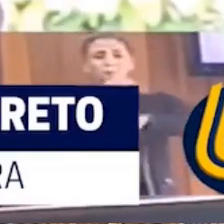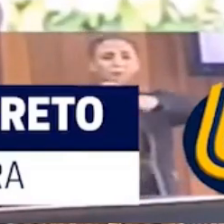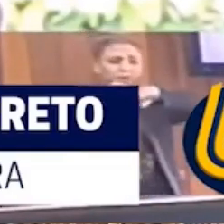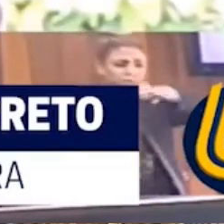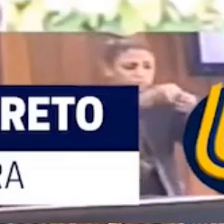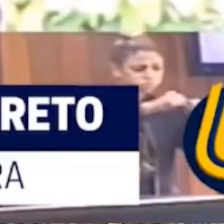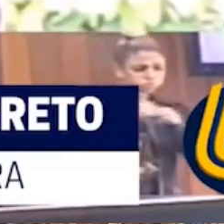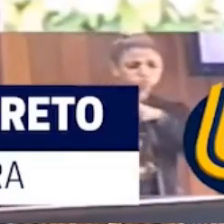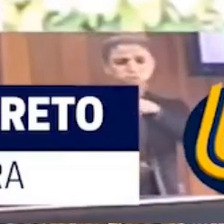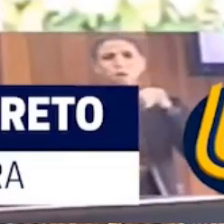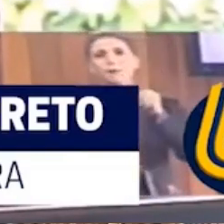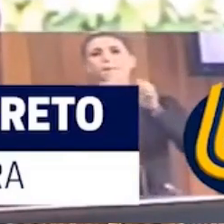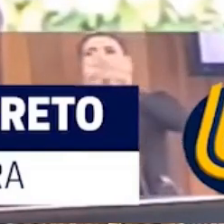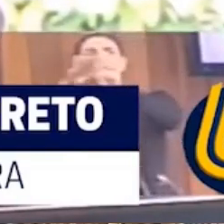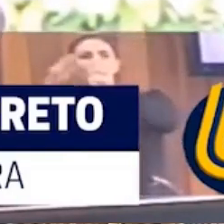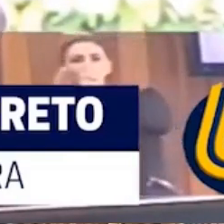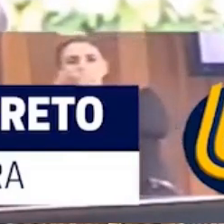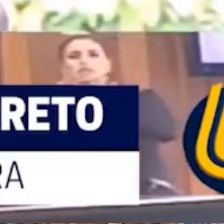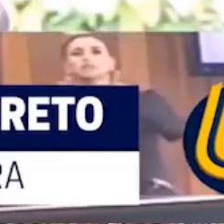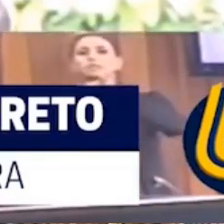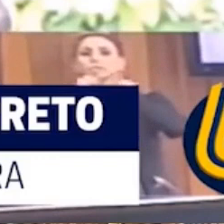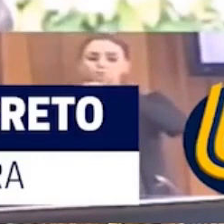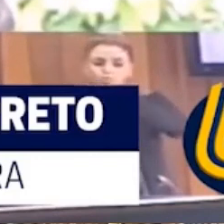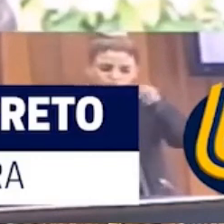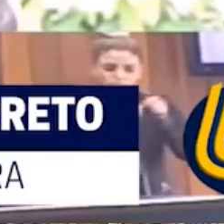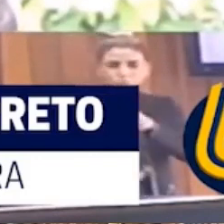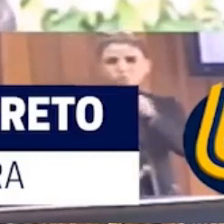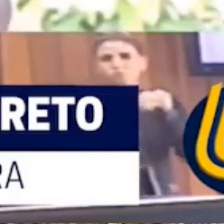portas, esses